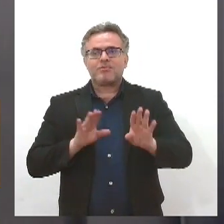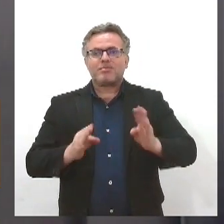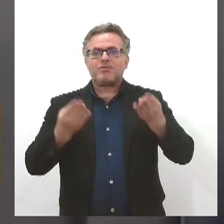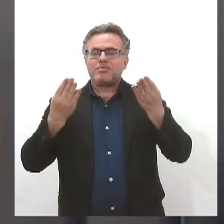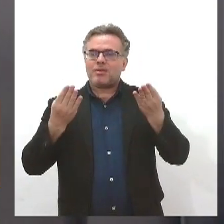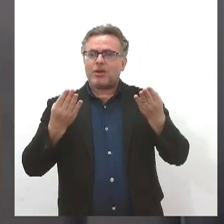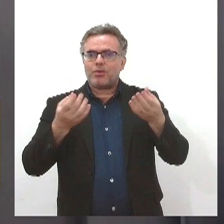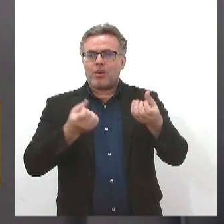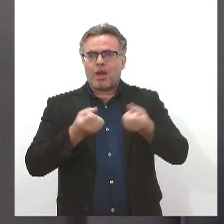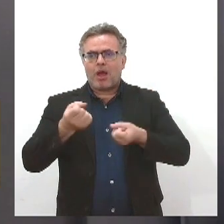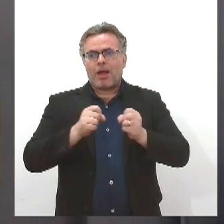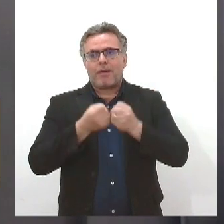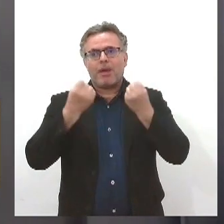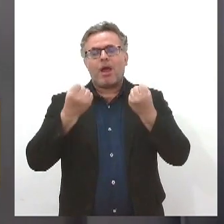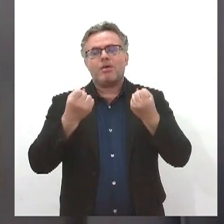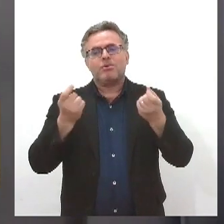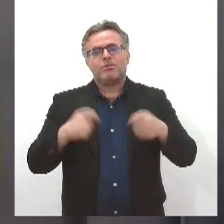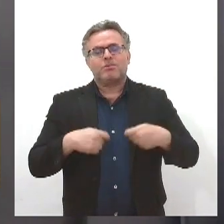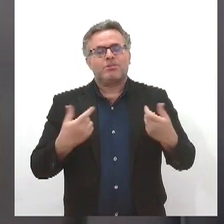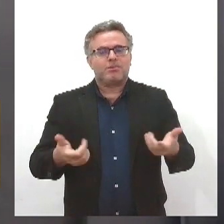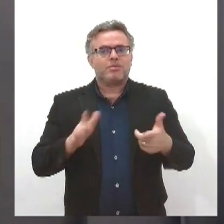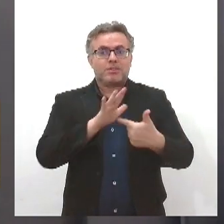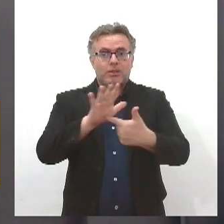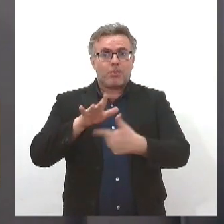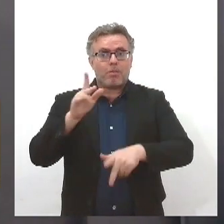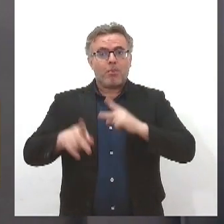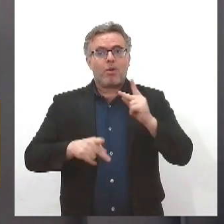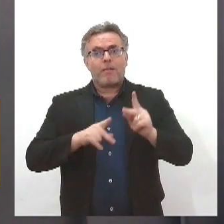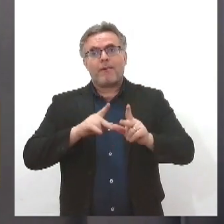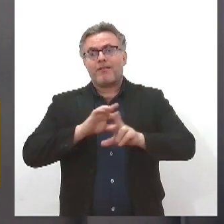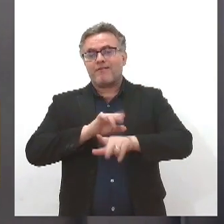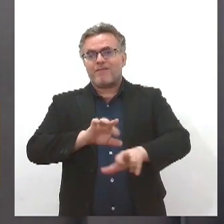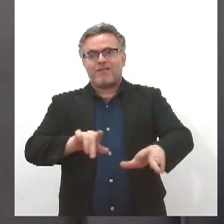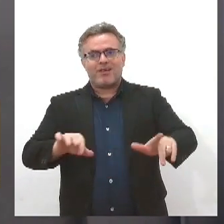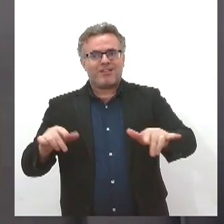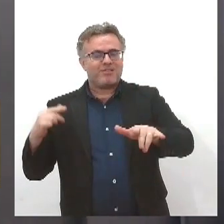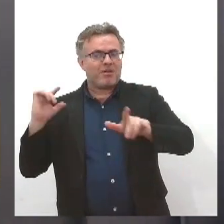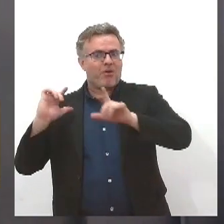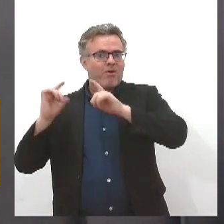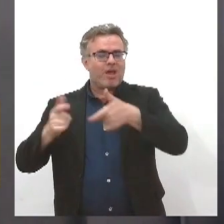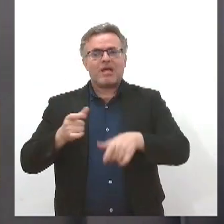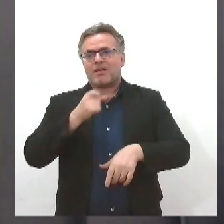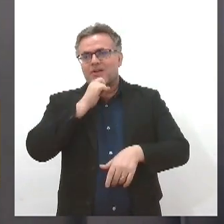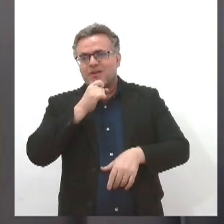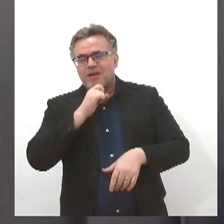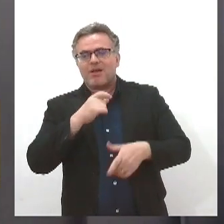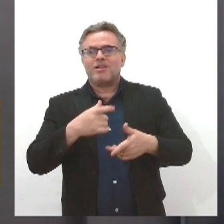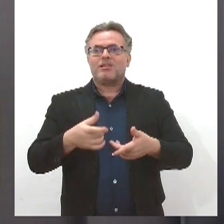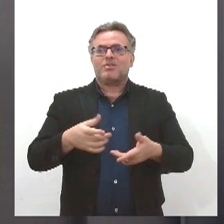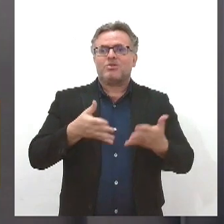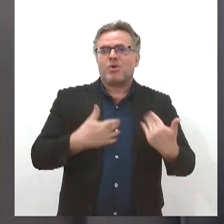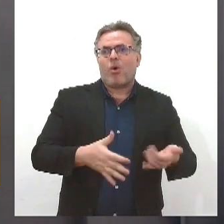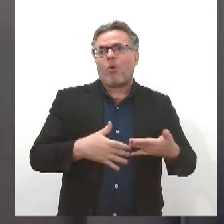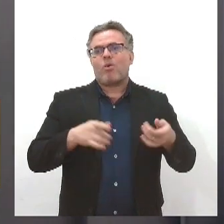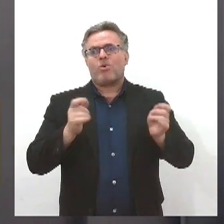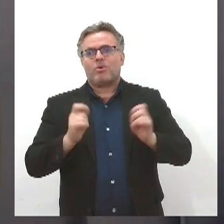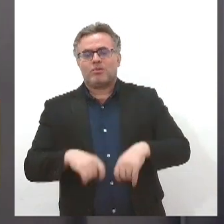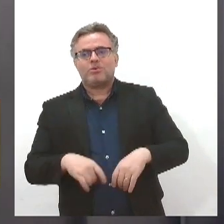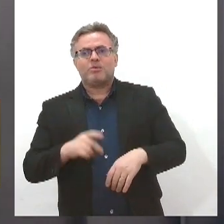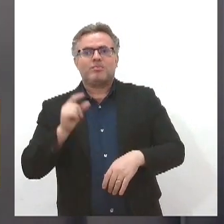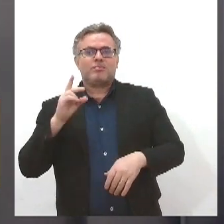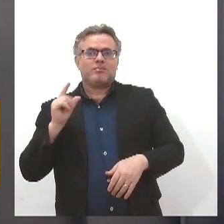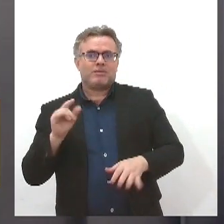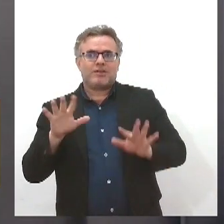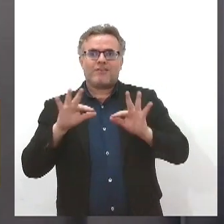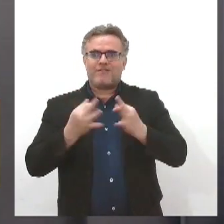público, ele é formado de várias gerações de foliões, né? Assim, a gente vê desde aquele mais velho, as famílias